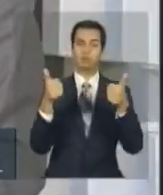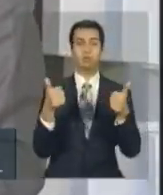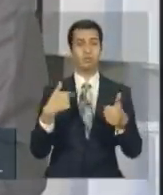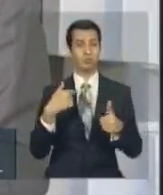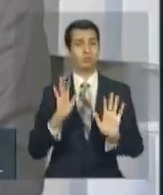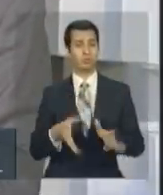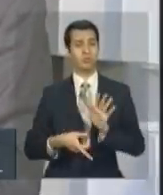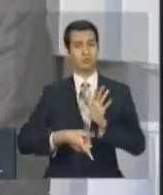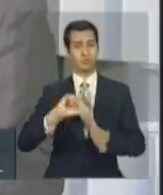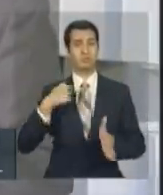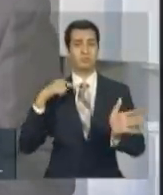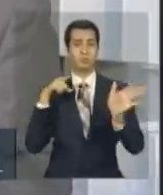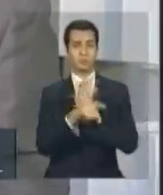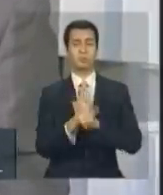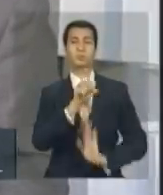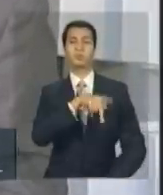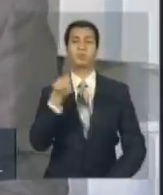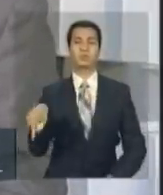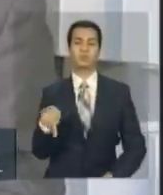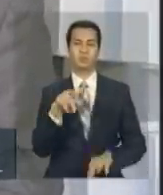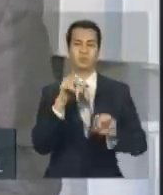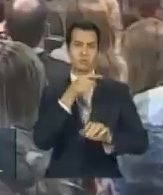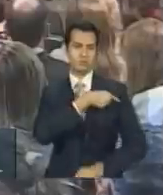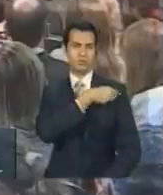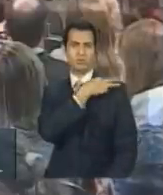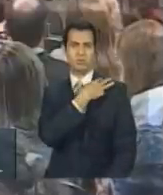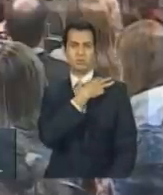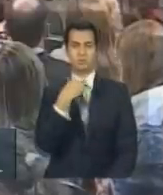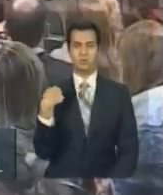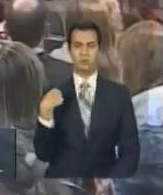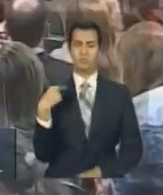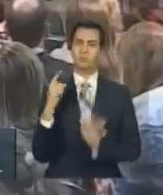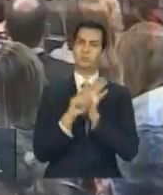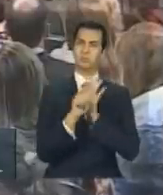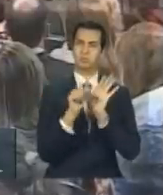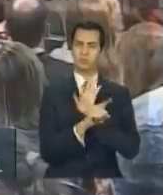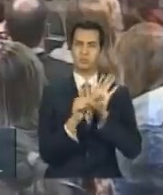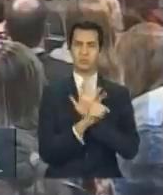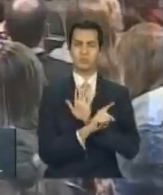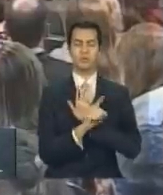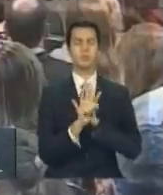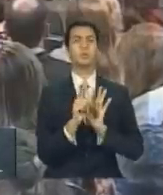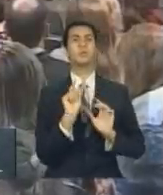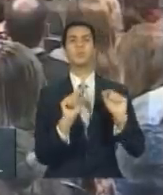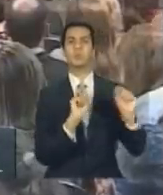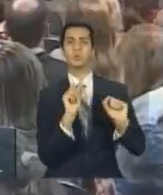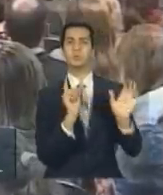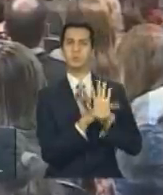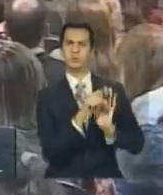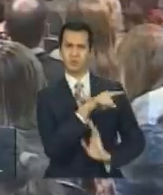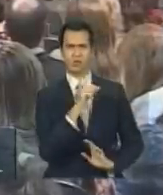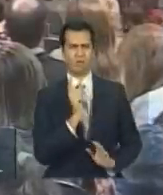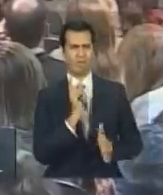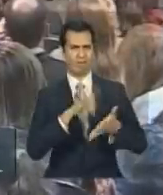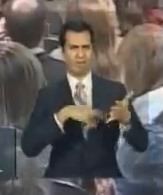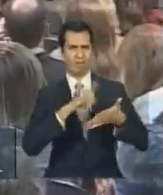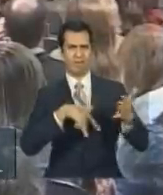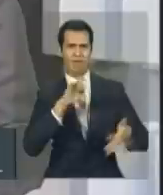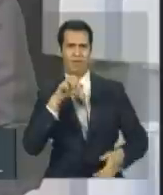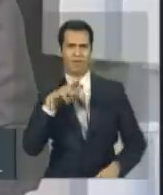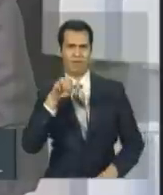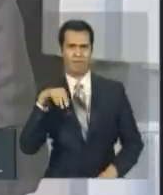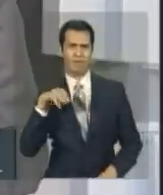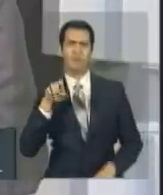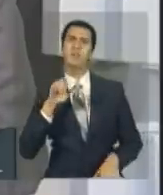professores de ensino médio, os 6 ou 7 eu tive a lembrança de perguntar se, por exemplo, o Enem tinha facilitado o trabalho